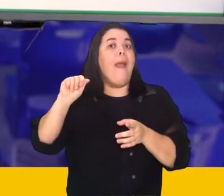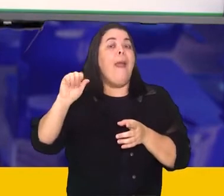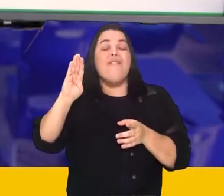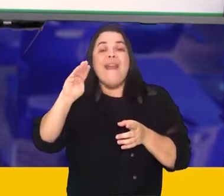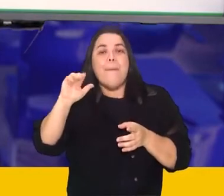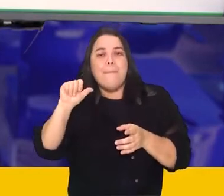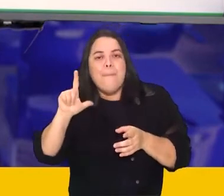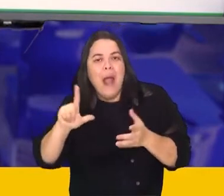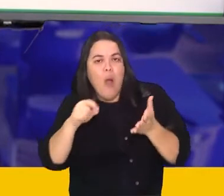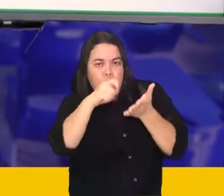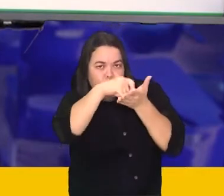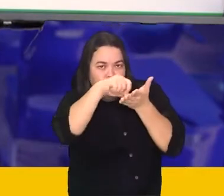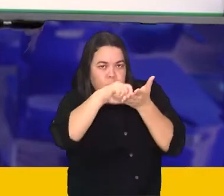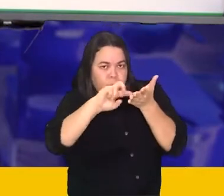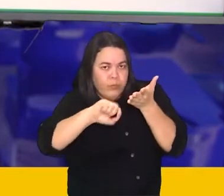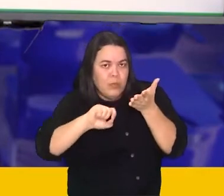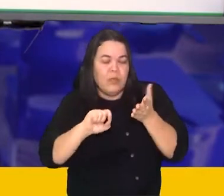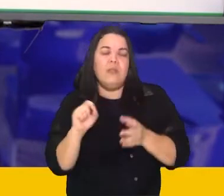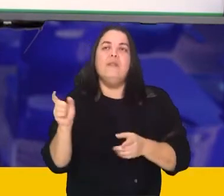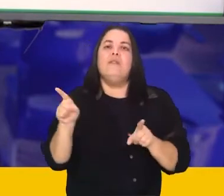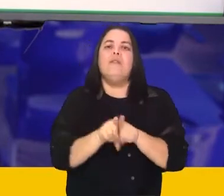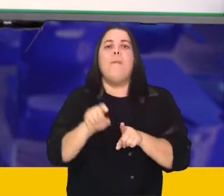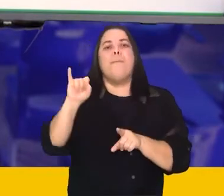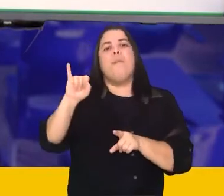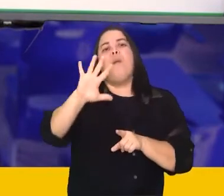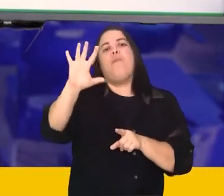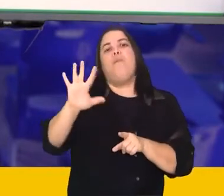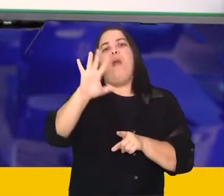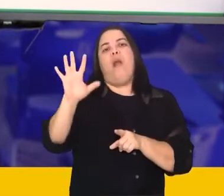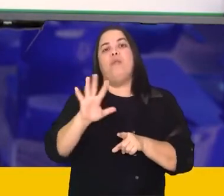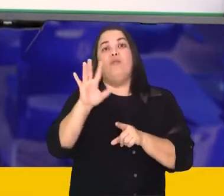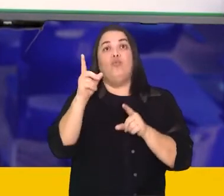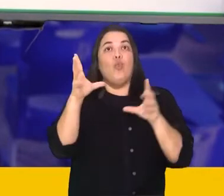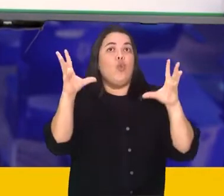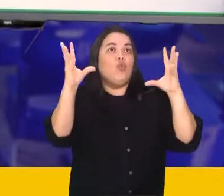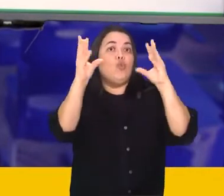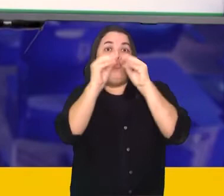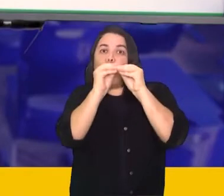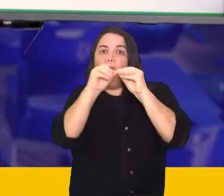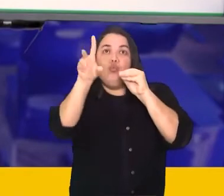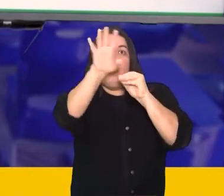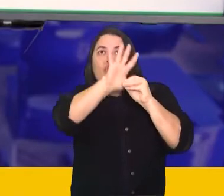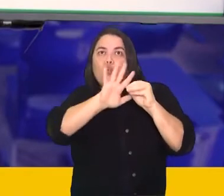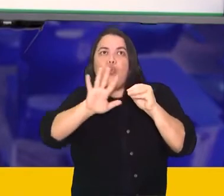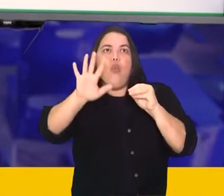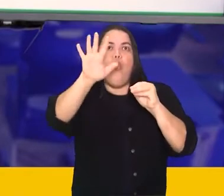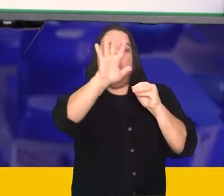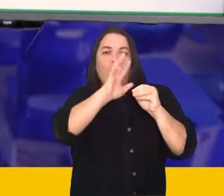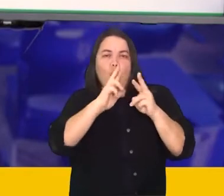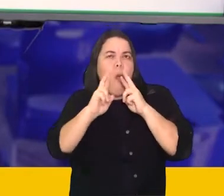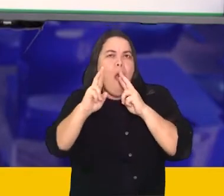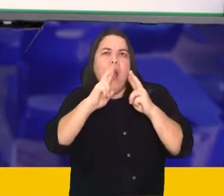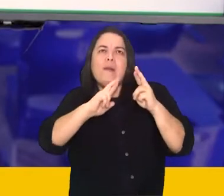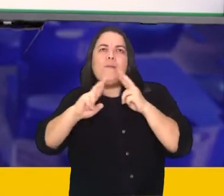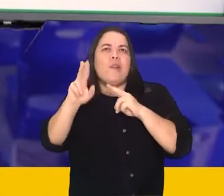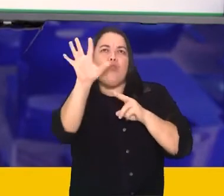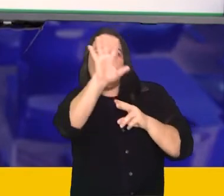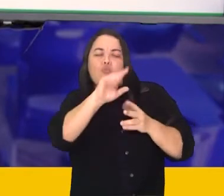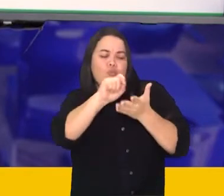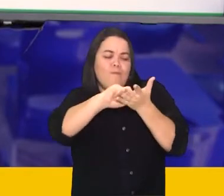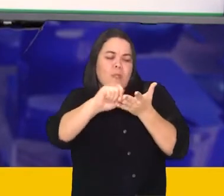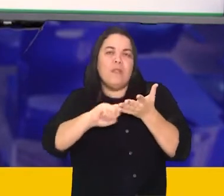pode interpretar a tira isoladamente, só a parte escrita. Você tem que relacionar linguagem verbal, não verbal,